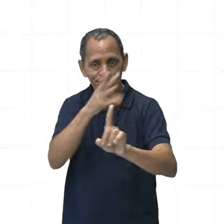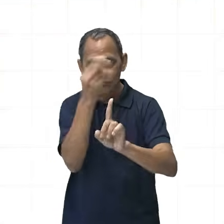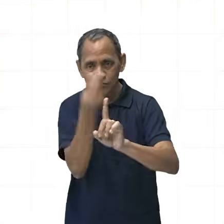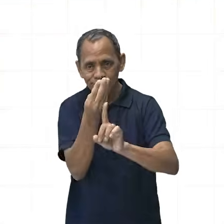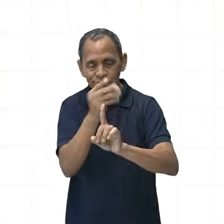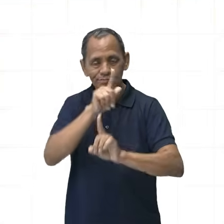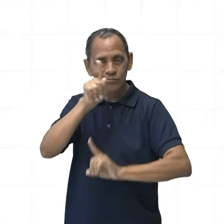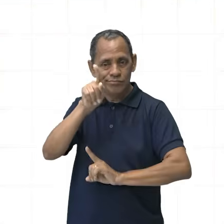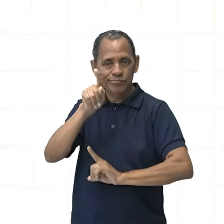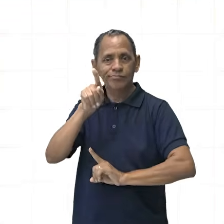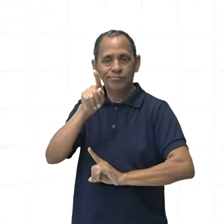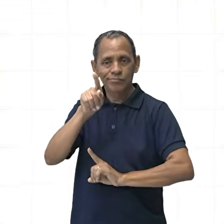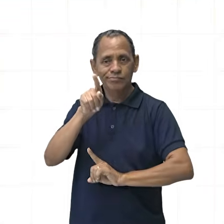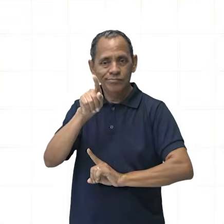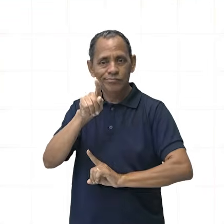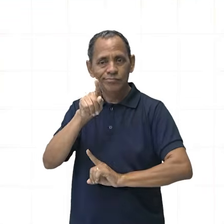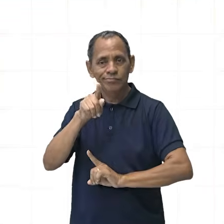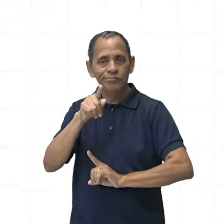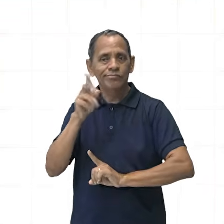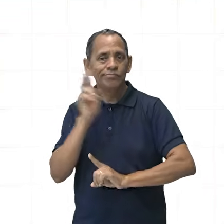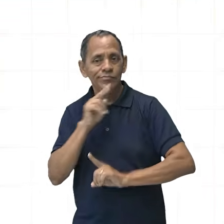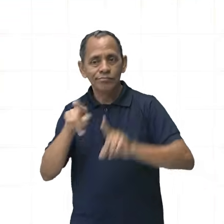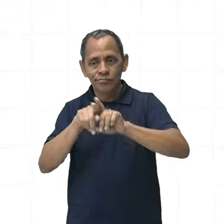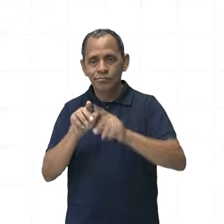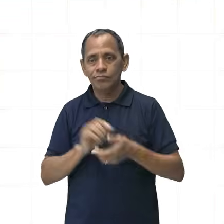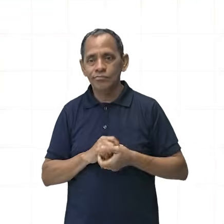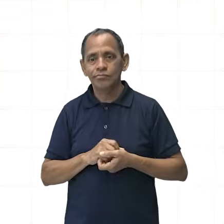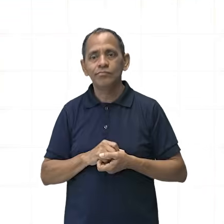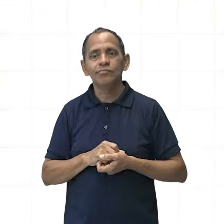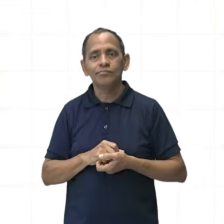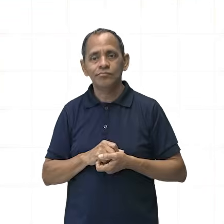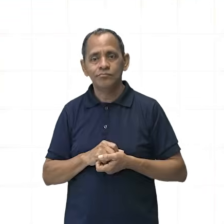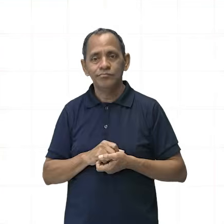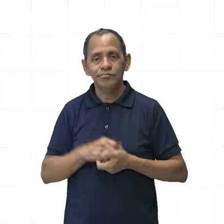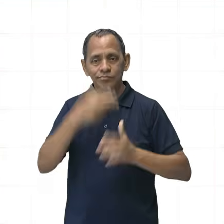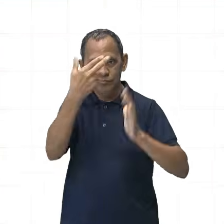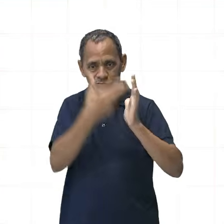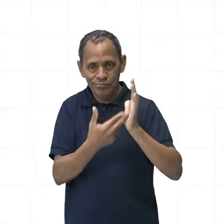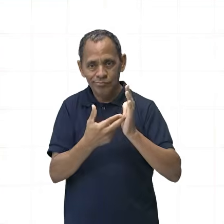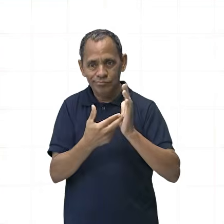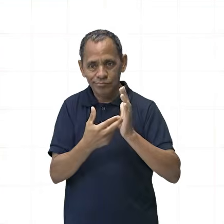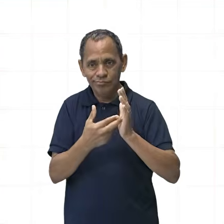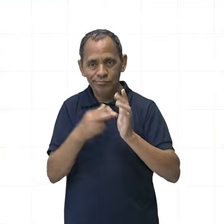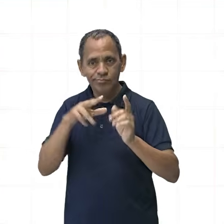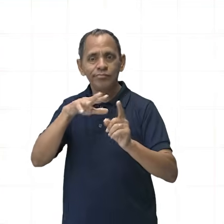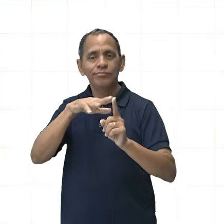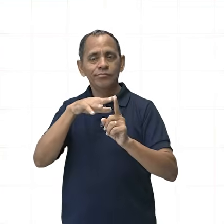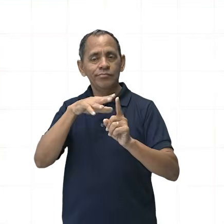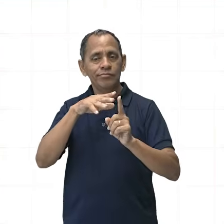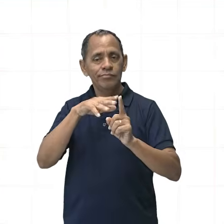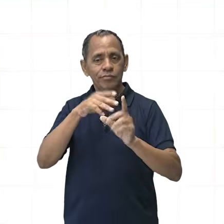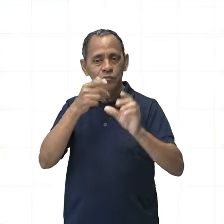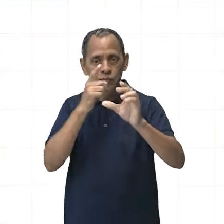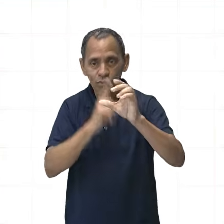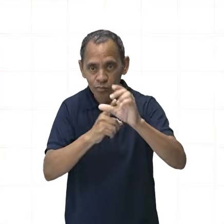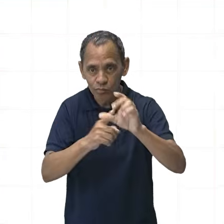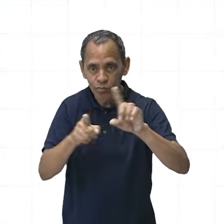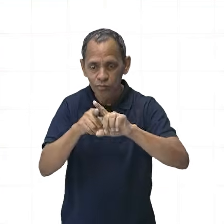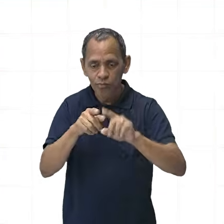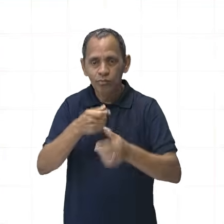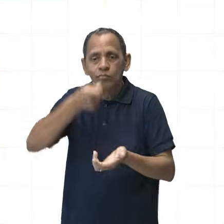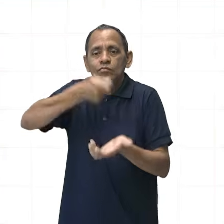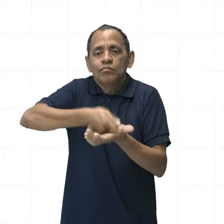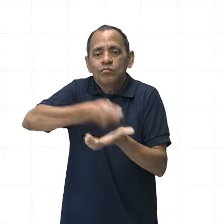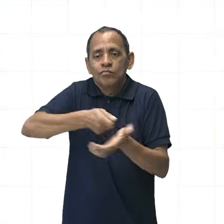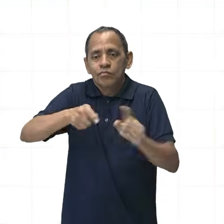políticas. Não havia liberdade artística na Rússia, até porque o sistema ele era bem fechado, certo?